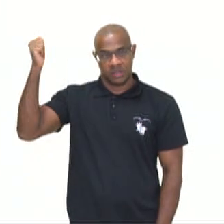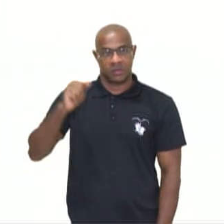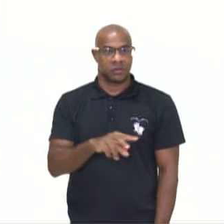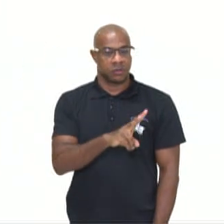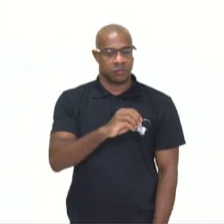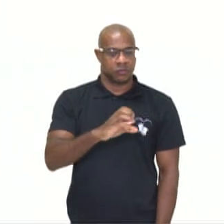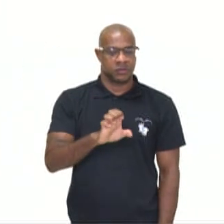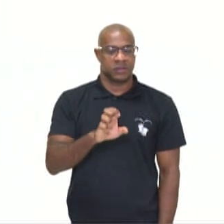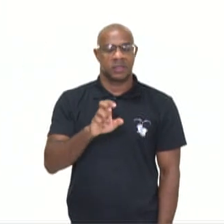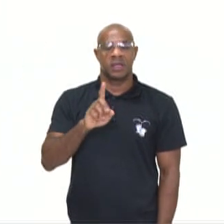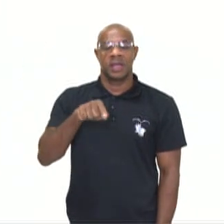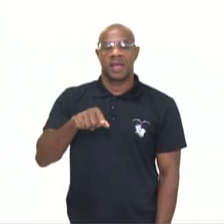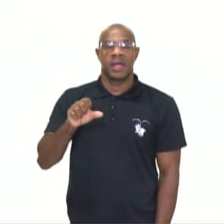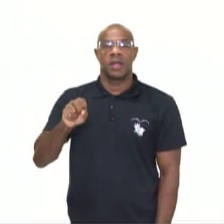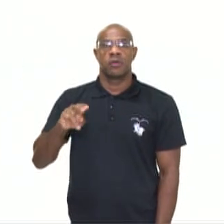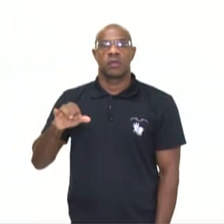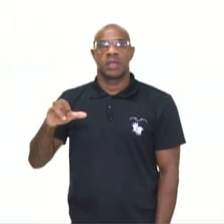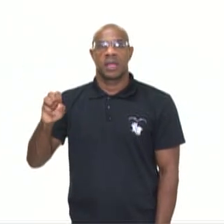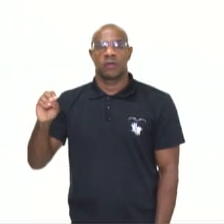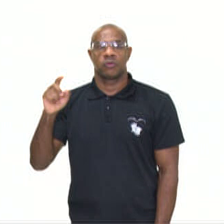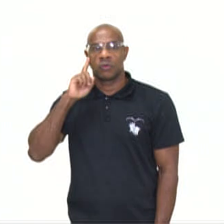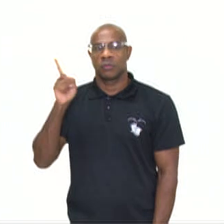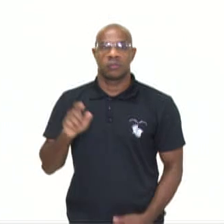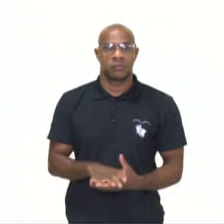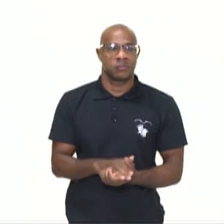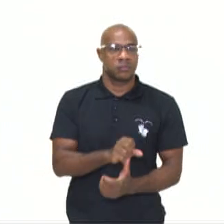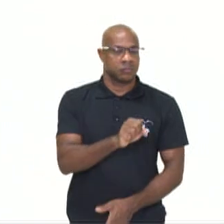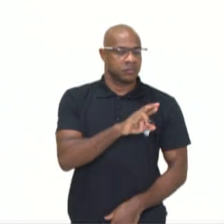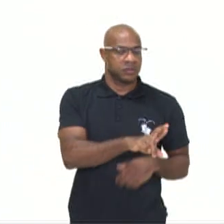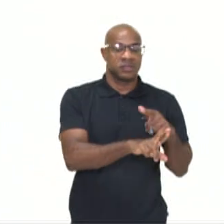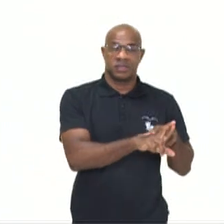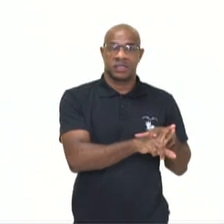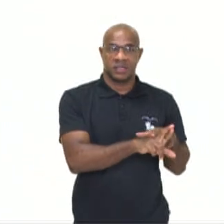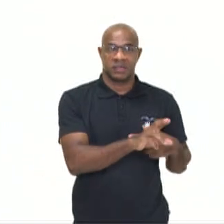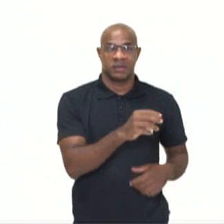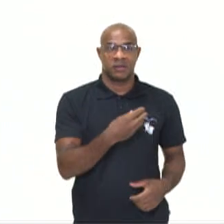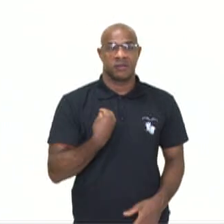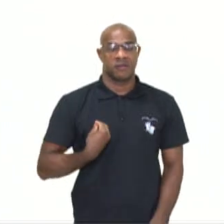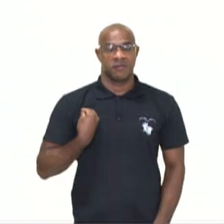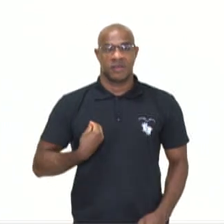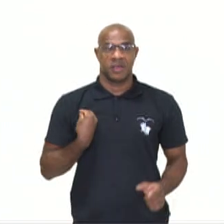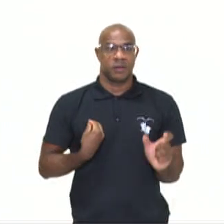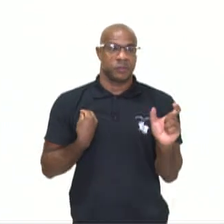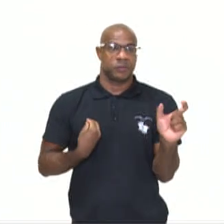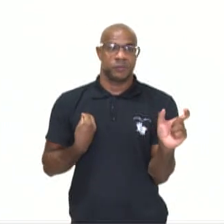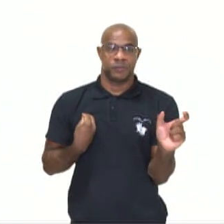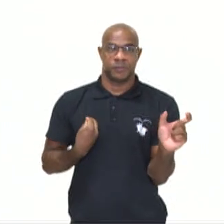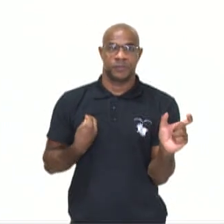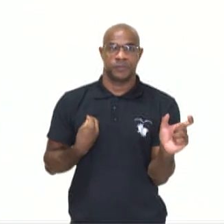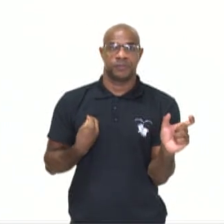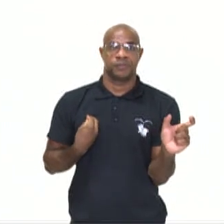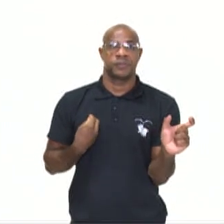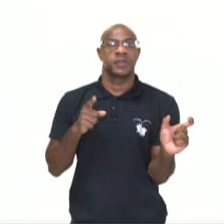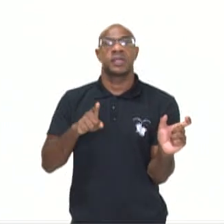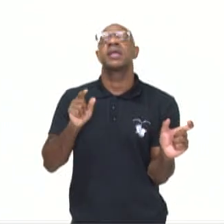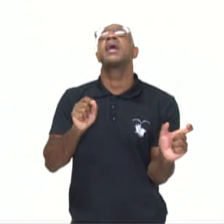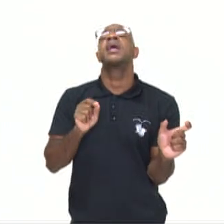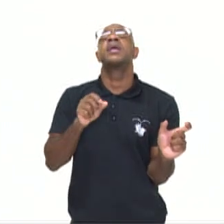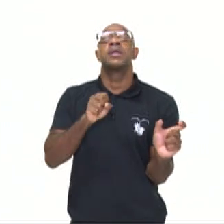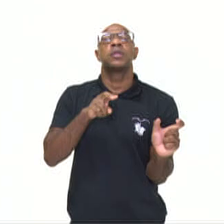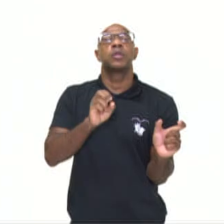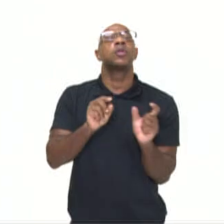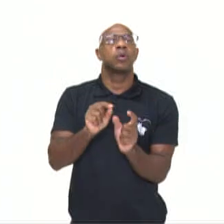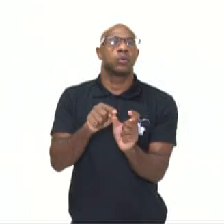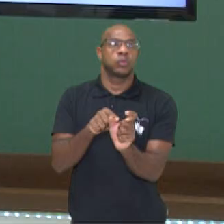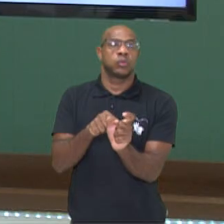um sucesso. Nós temos aqui o verbo ser, um verbo de ligação, não temos ação. Quem sou ou